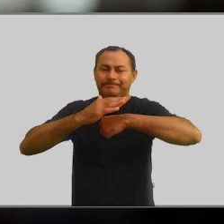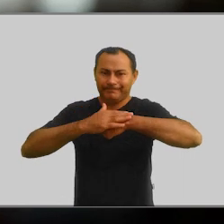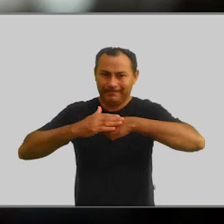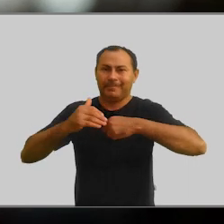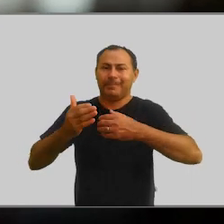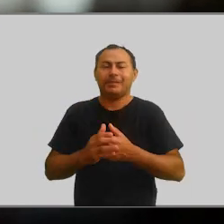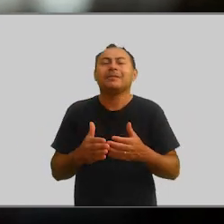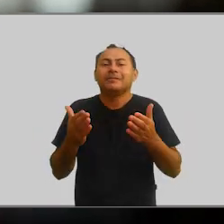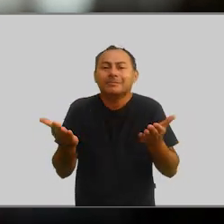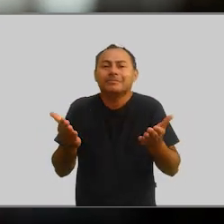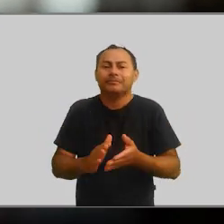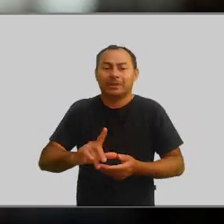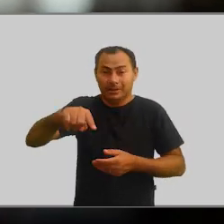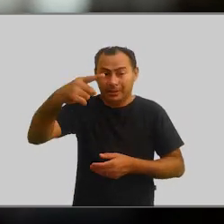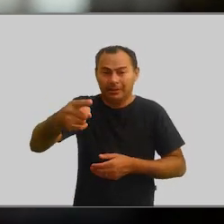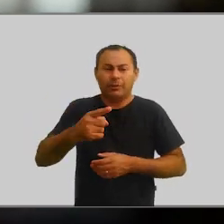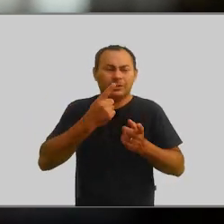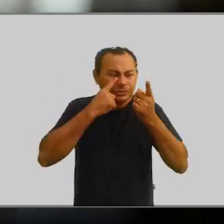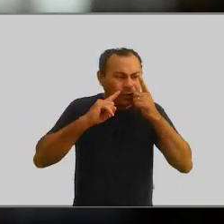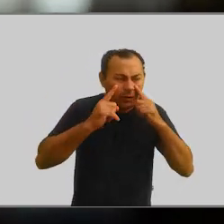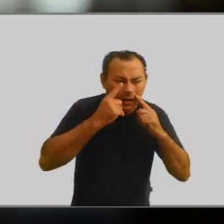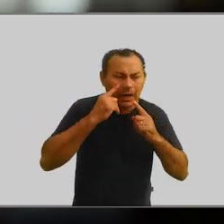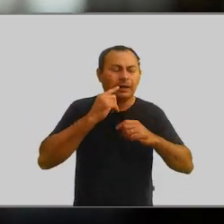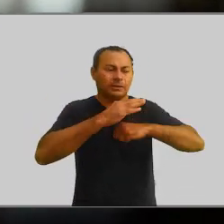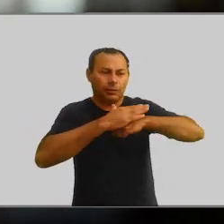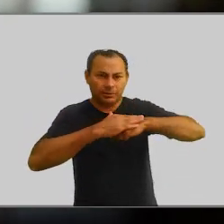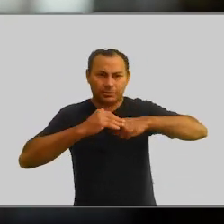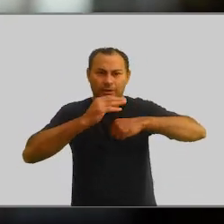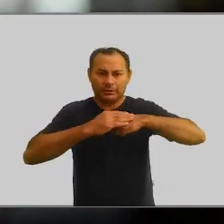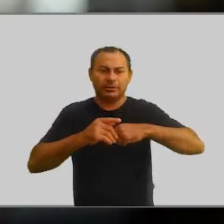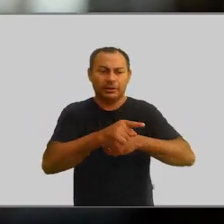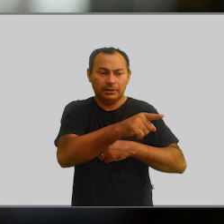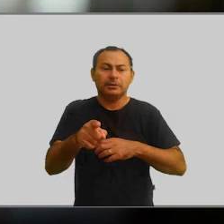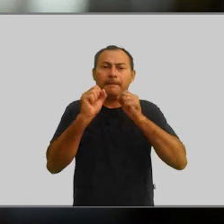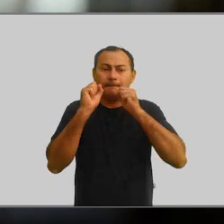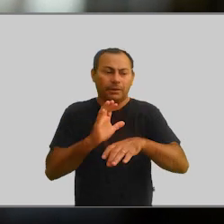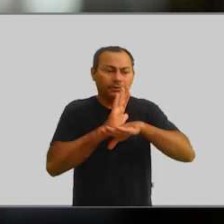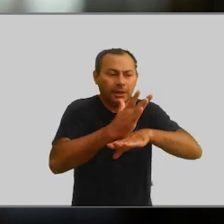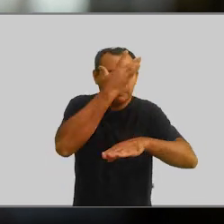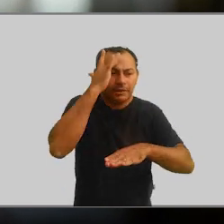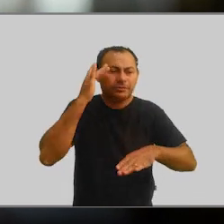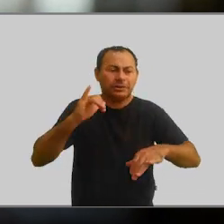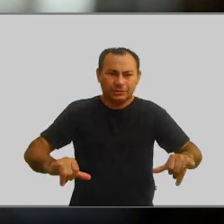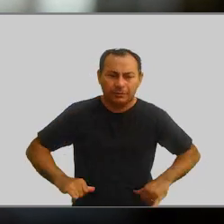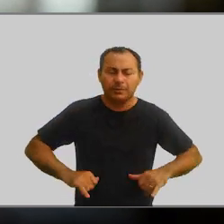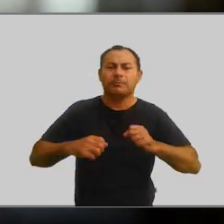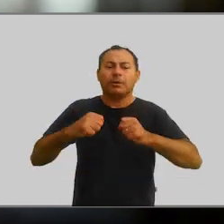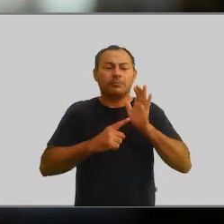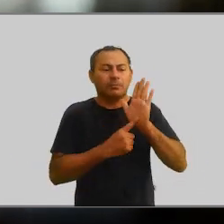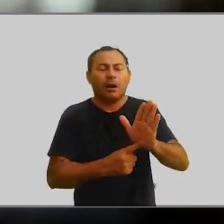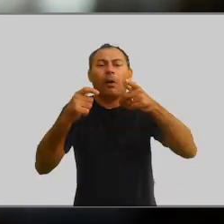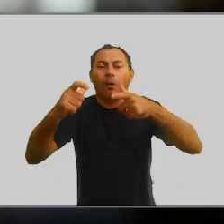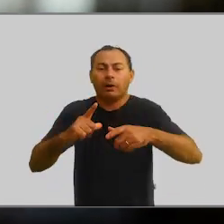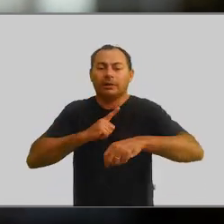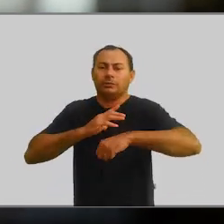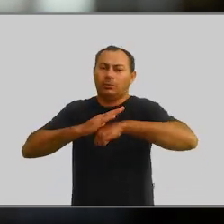consolados. Então, depois de terem chorado e terem sido consolados, eles podem ajudar os feridos porque podem dizer onde está o